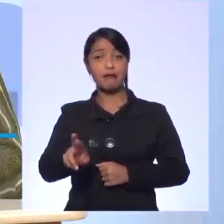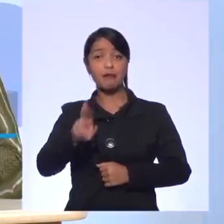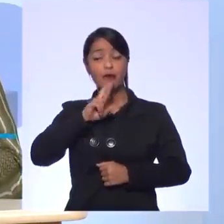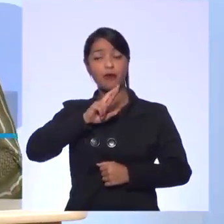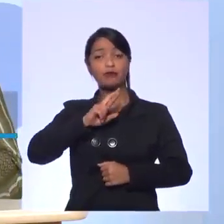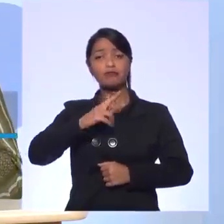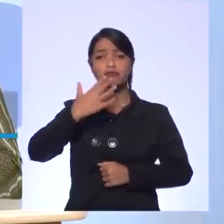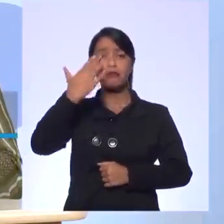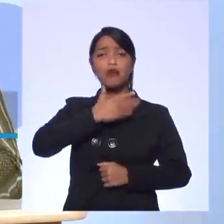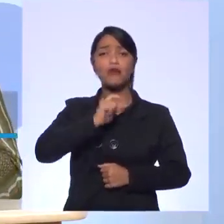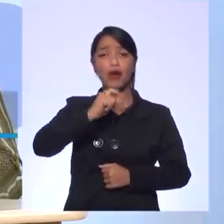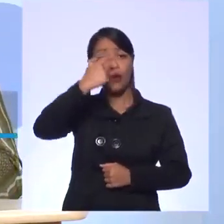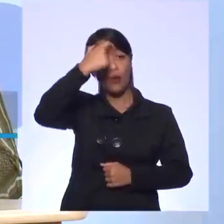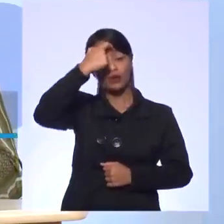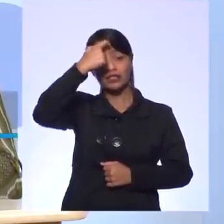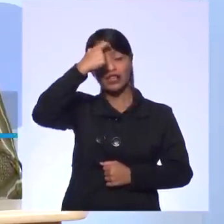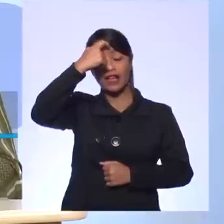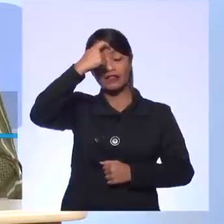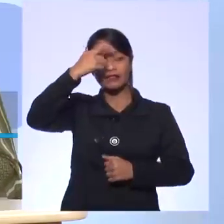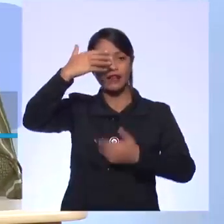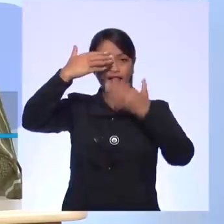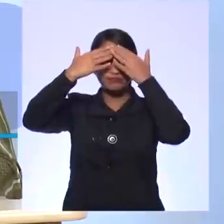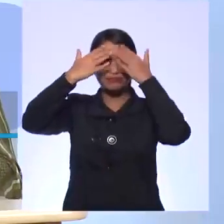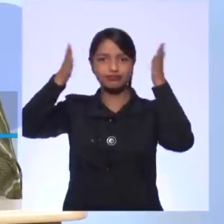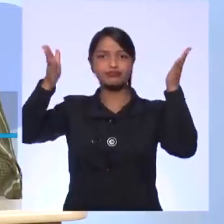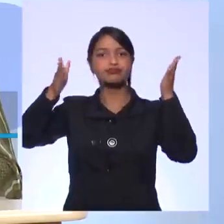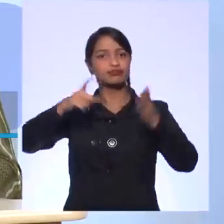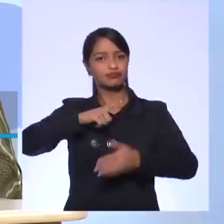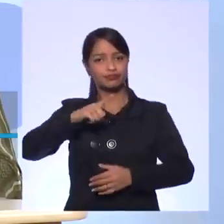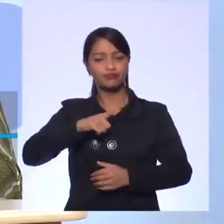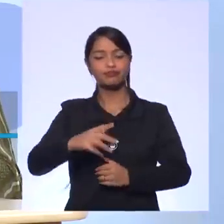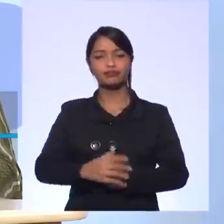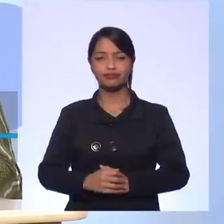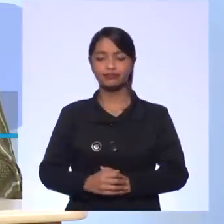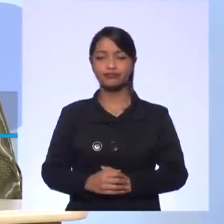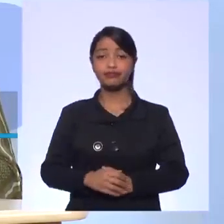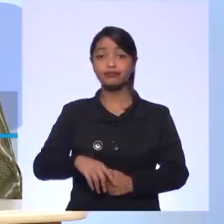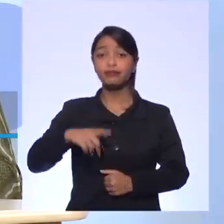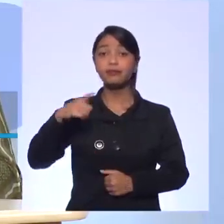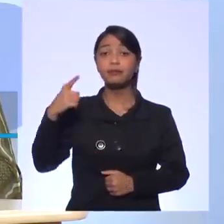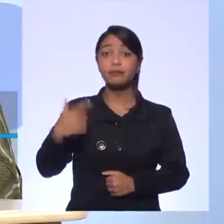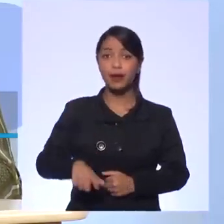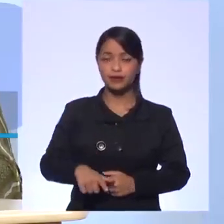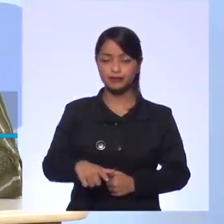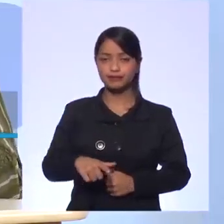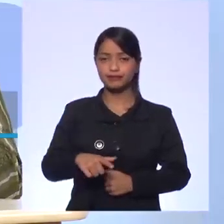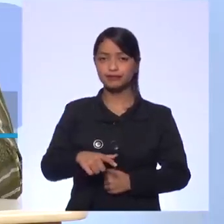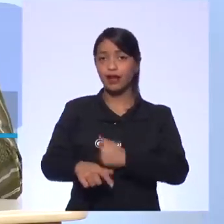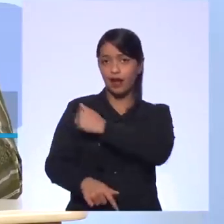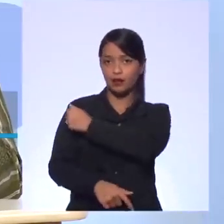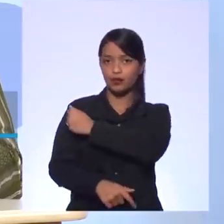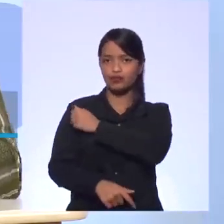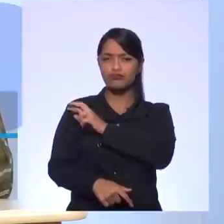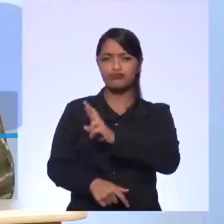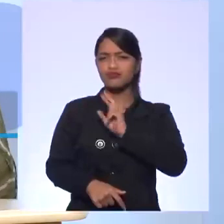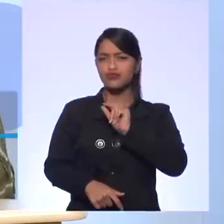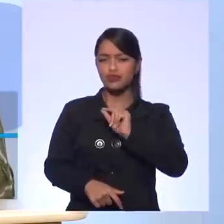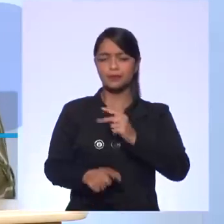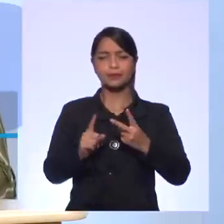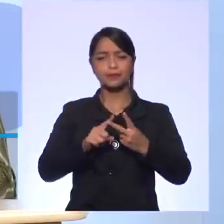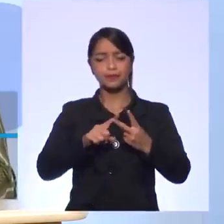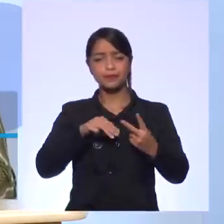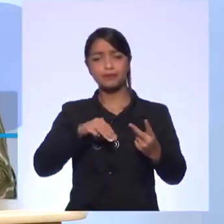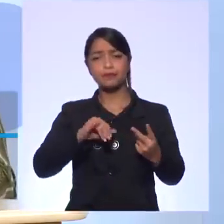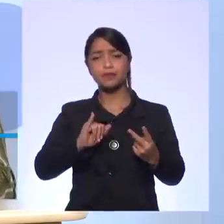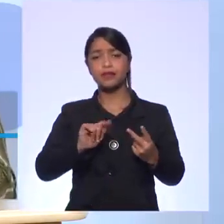consciência ampla. Vamos lá. Mais estudantes que estão colocando aqui. Miguel diz que é cumprir